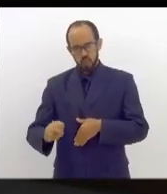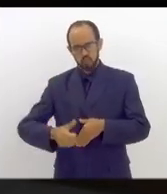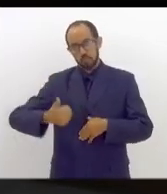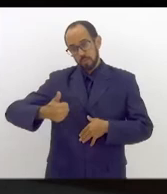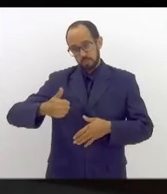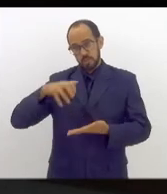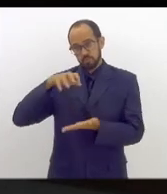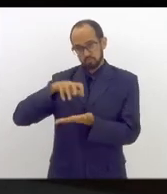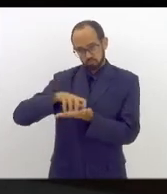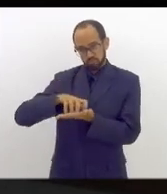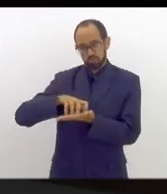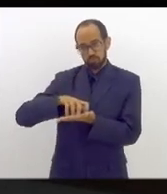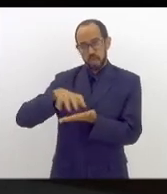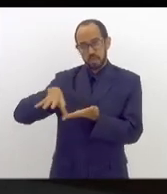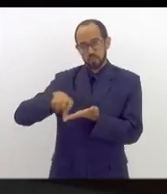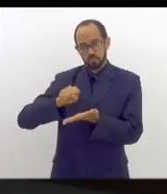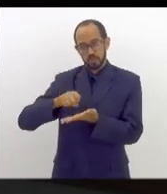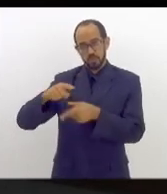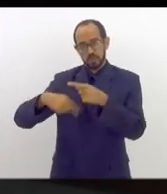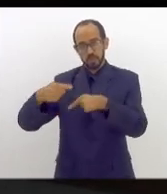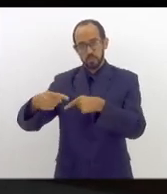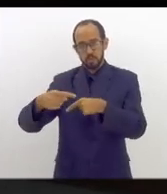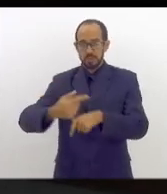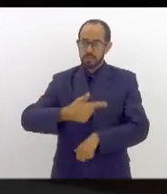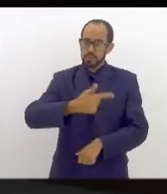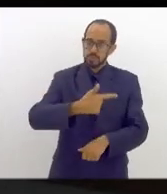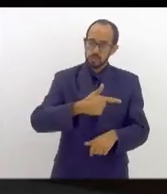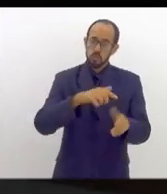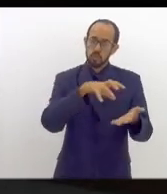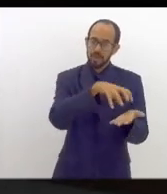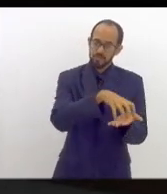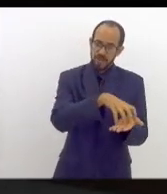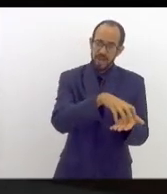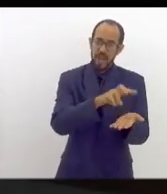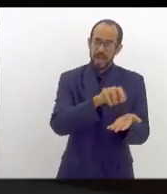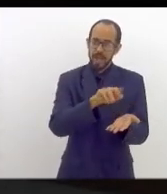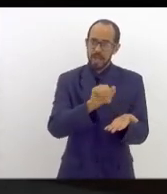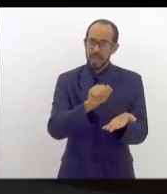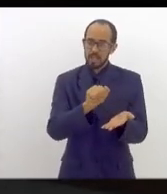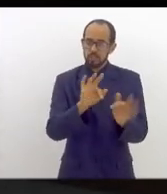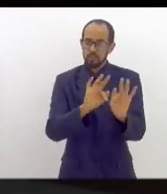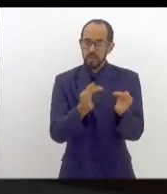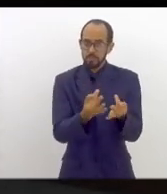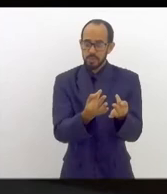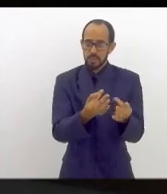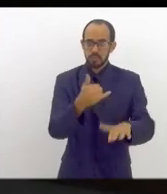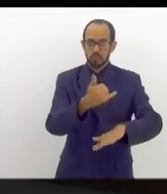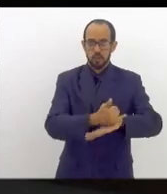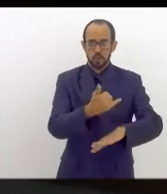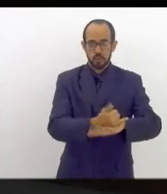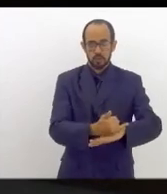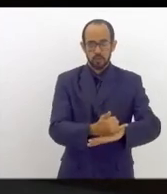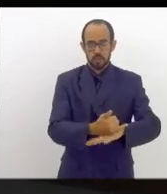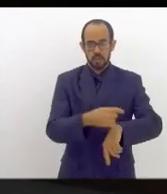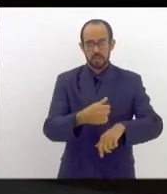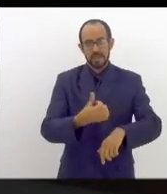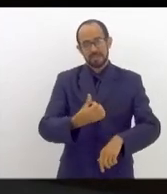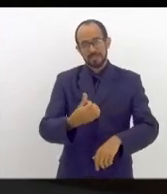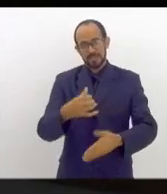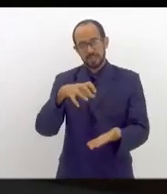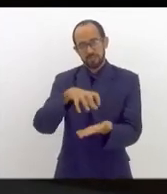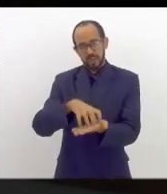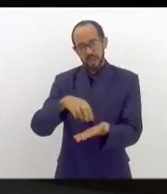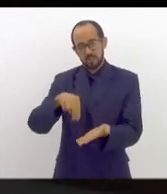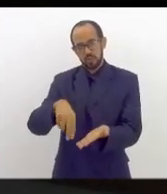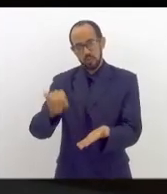posteriormente as titularidades na segunda vara de família de menores de Volta Redonda na sexta vara cível de Nova Iguaçu